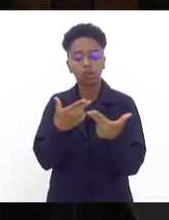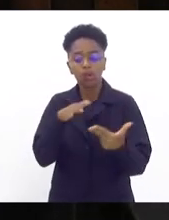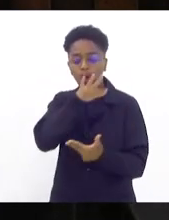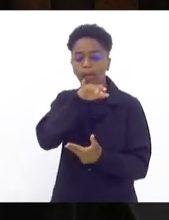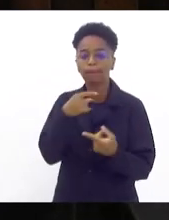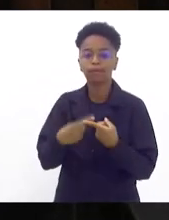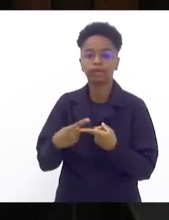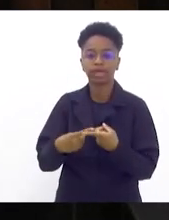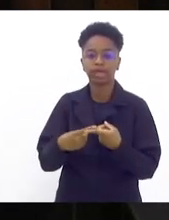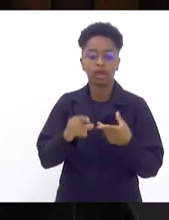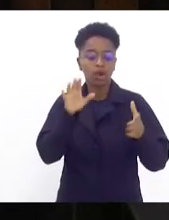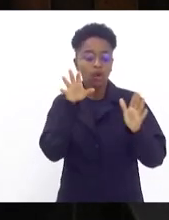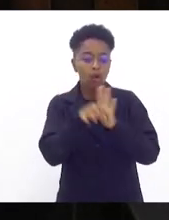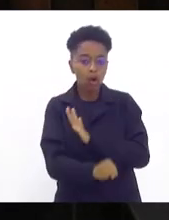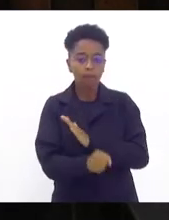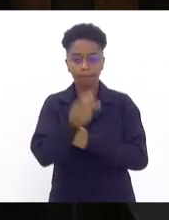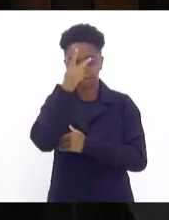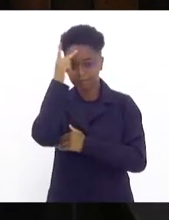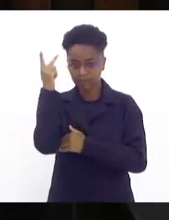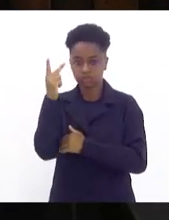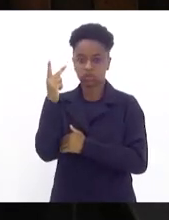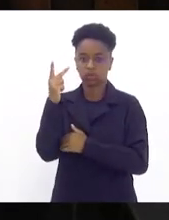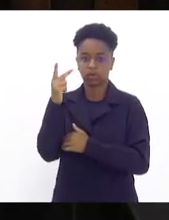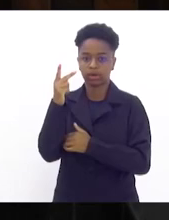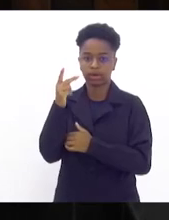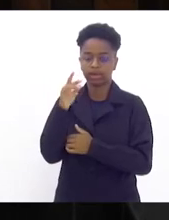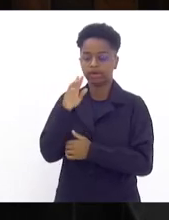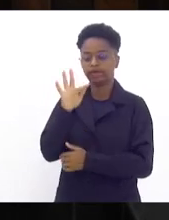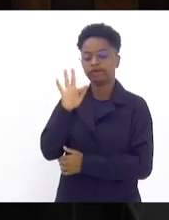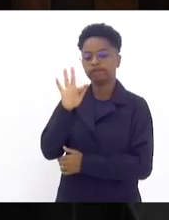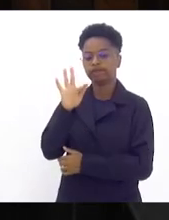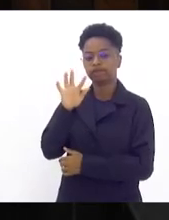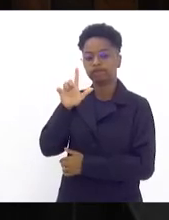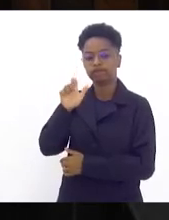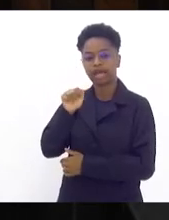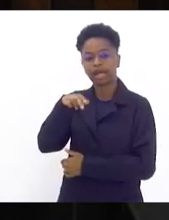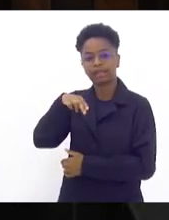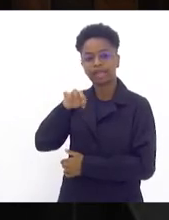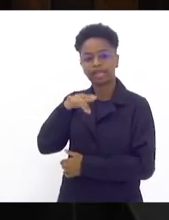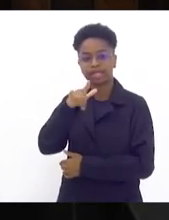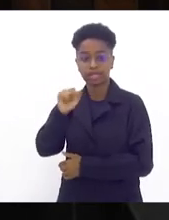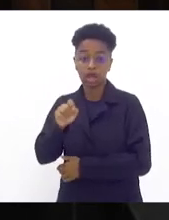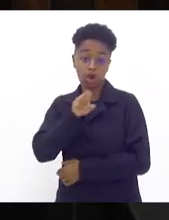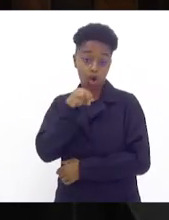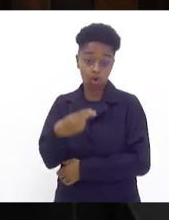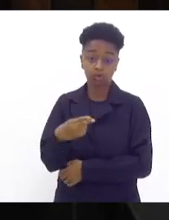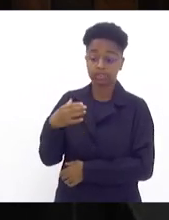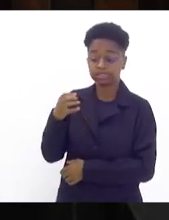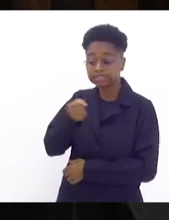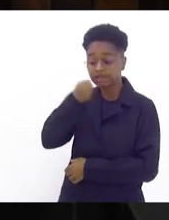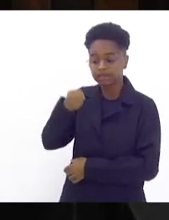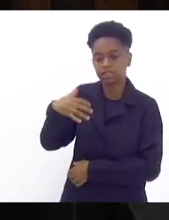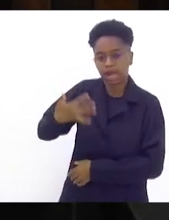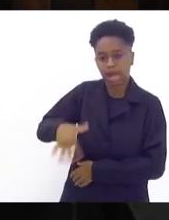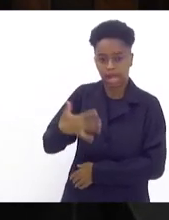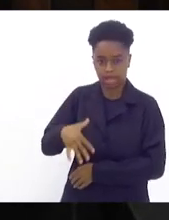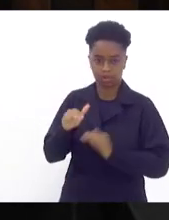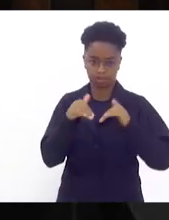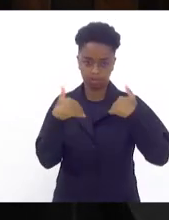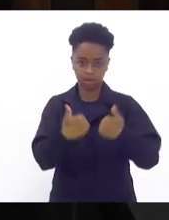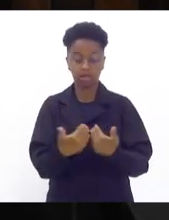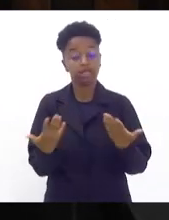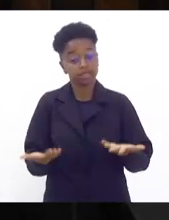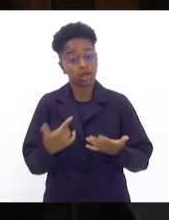você é extorquido pelo flanelinha ou pela cervejaria no Maracanã. Então, eu não podia deixar de mencionar isso hoje e